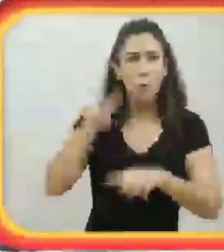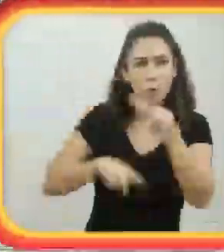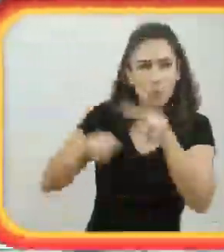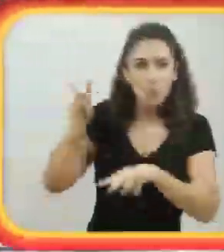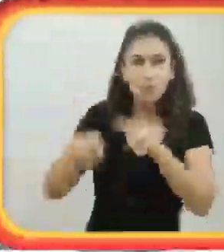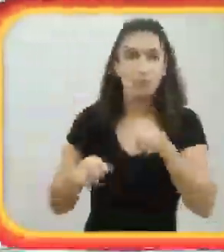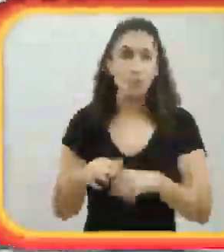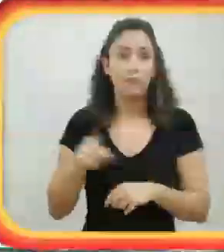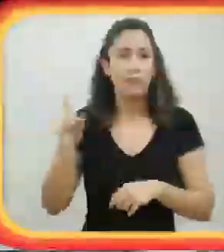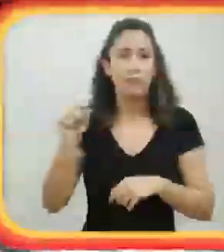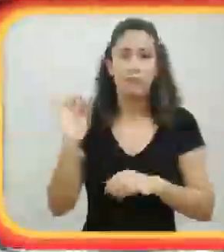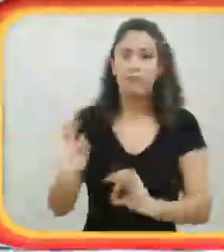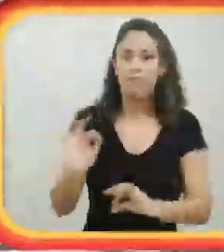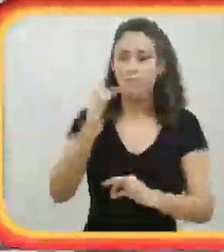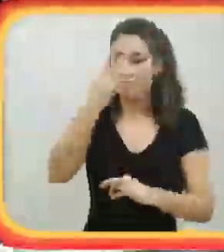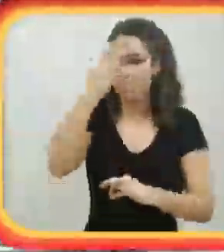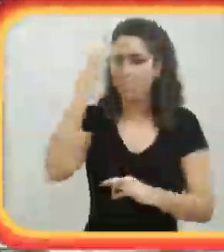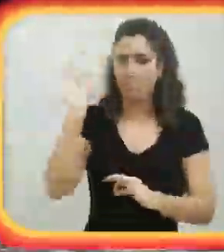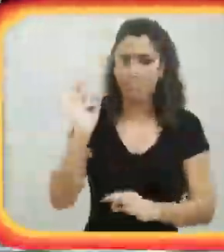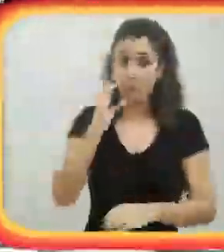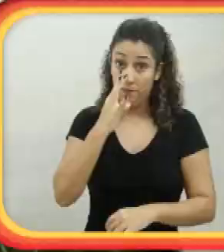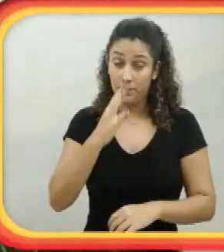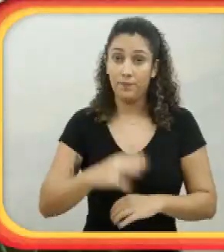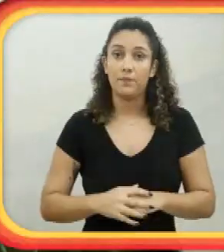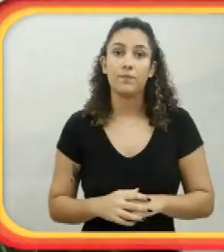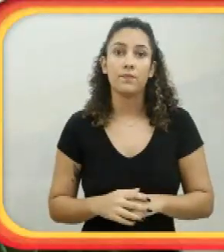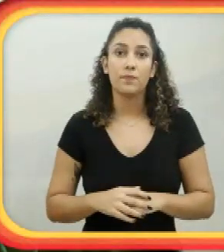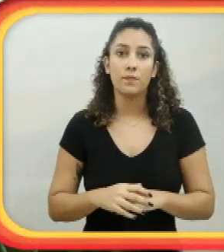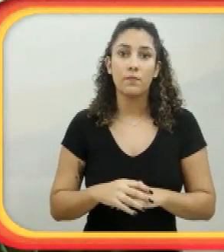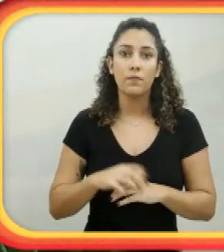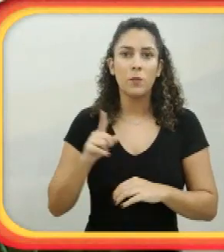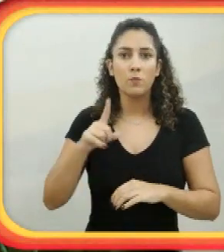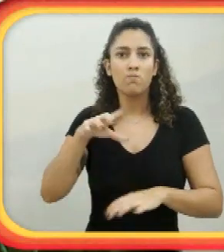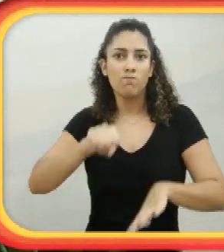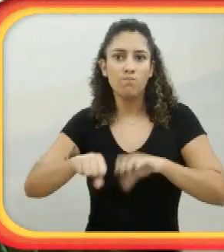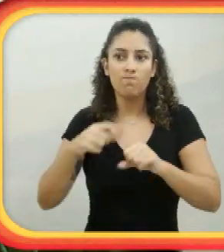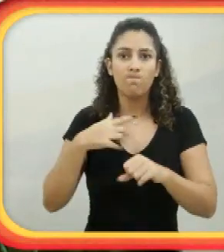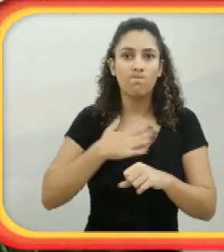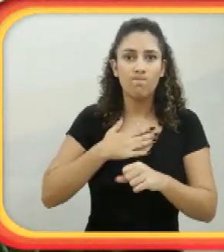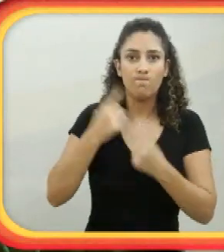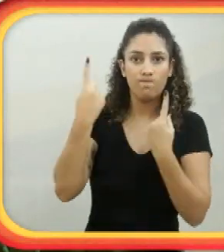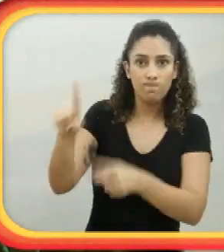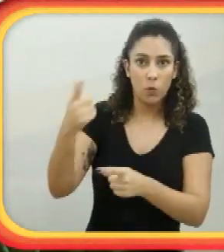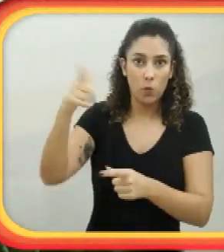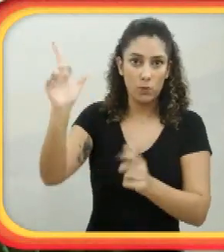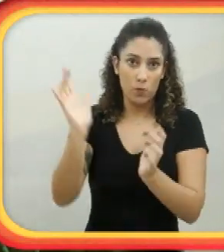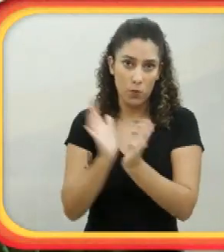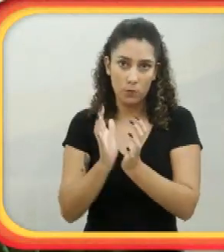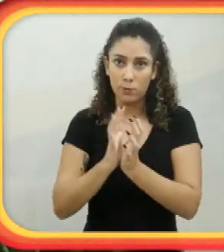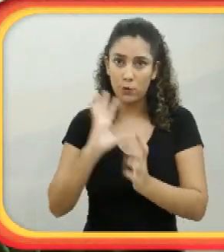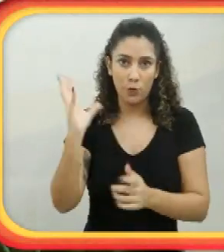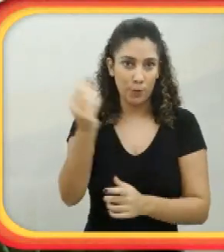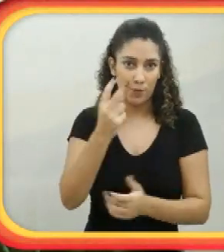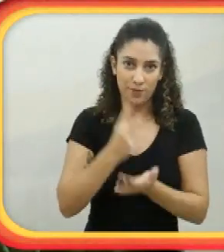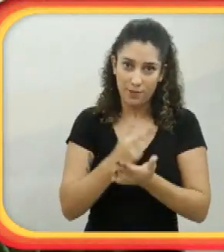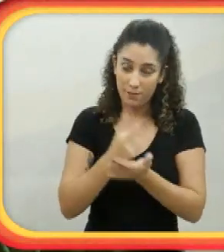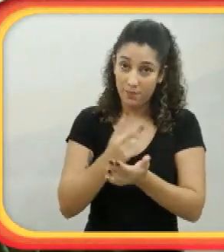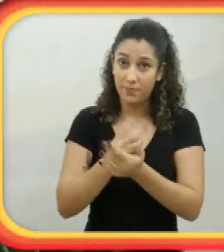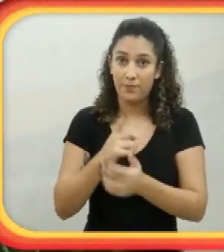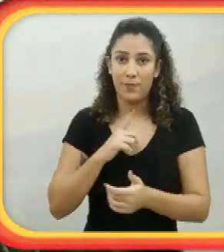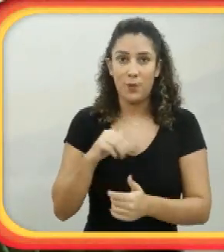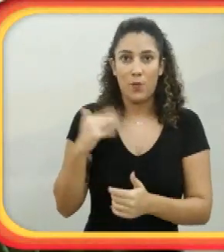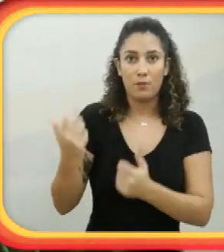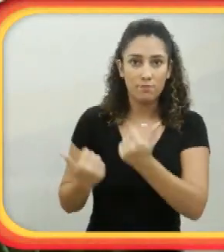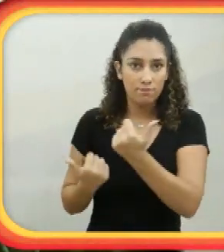o que a gente, as correções e as observações. Ele é muito carismático. Ele é o agregador do grupo, todo